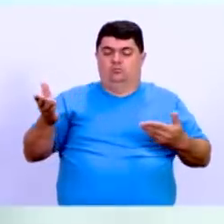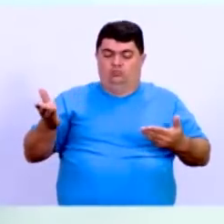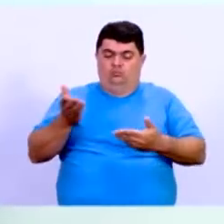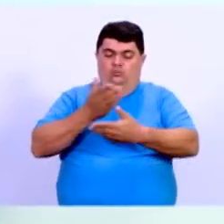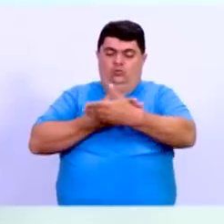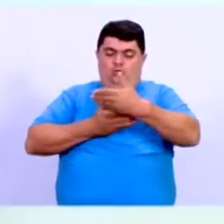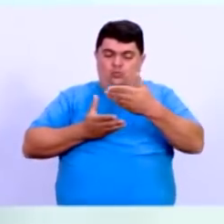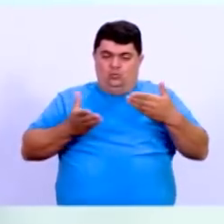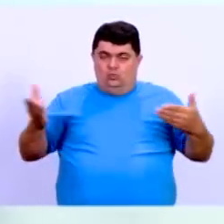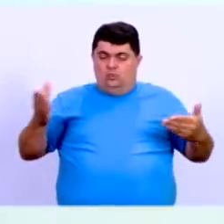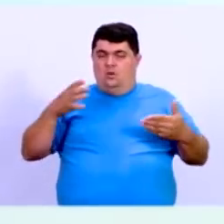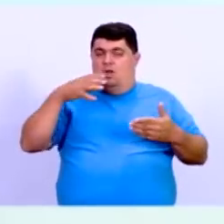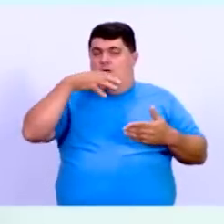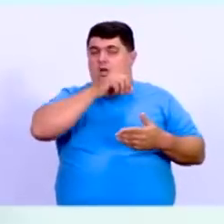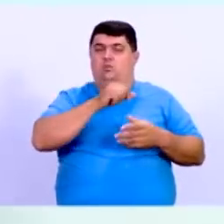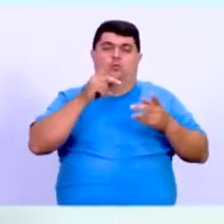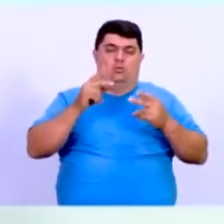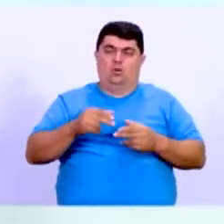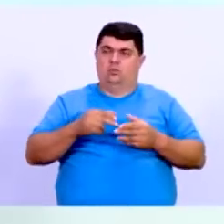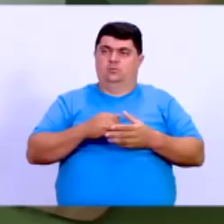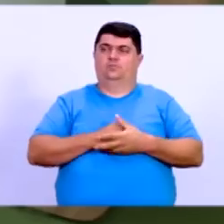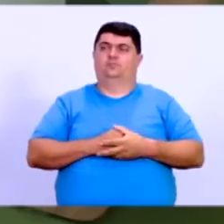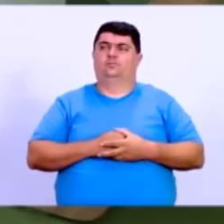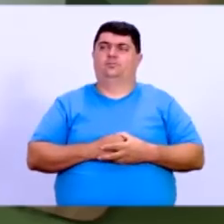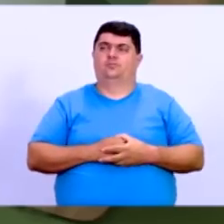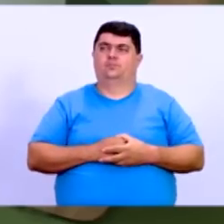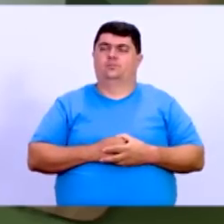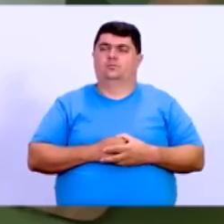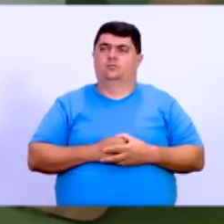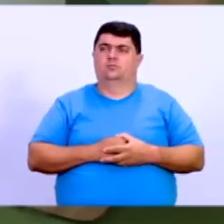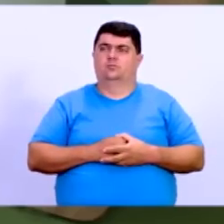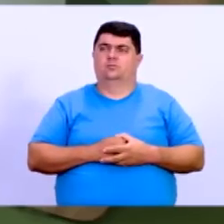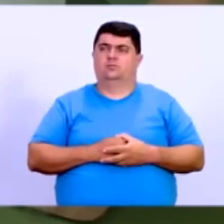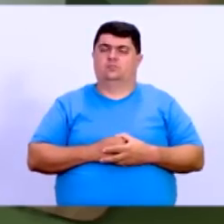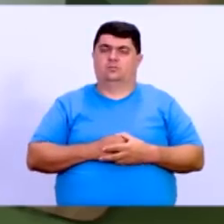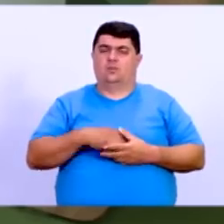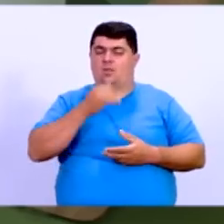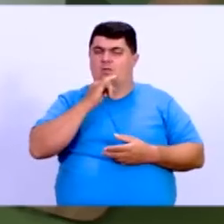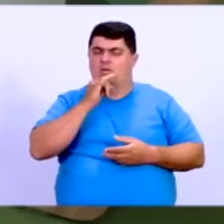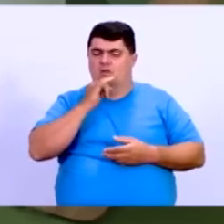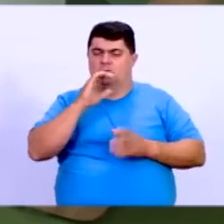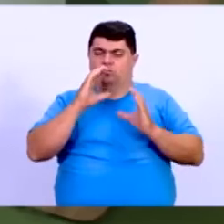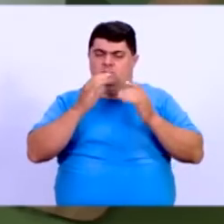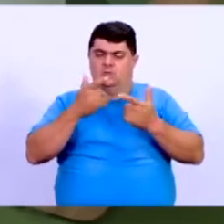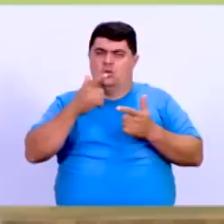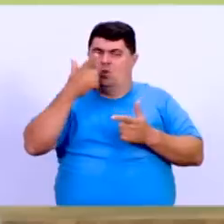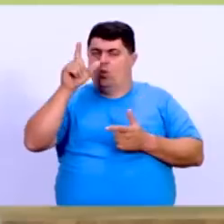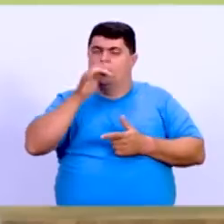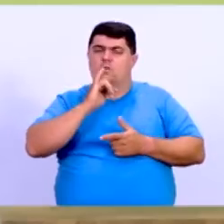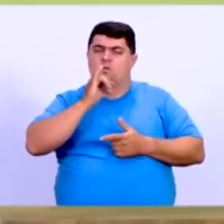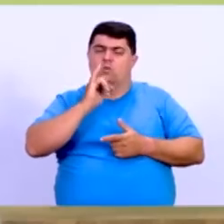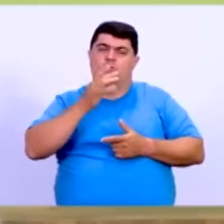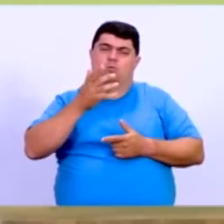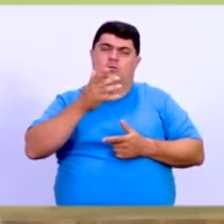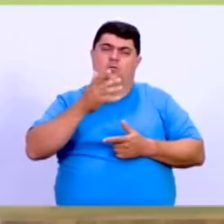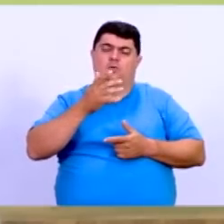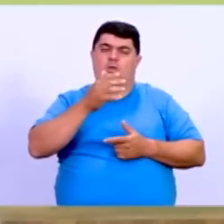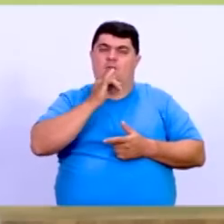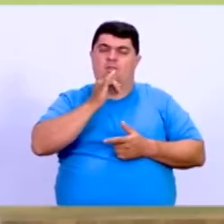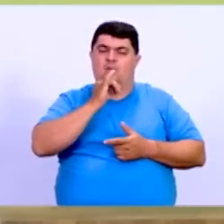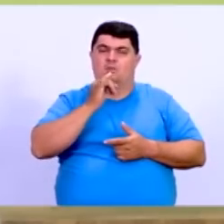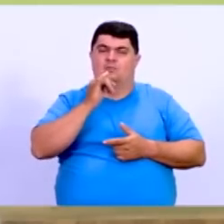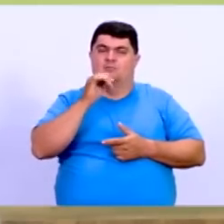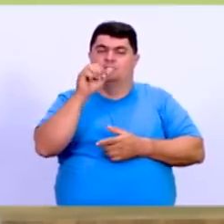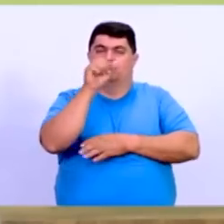máquinas conseguem conversar ao mesmo tempo, não é isso, professor? Exatamente. Ok, aí com os exemplos ficou bem claro, né, pessoal? Tudo Outro bem? exemplo que a gente pode utilizar é aquele veículo que